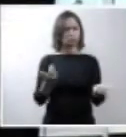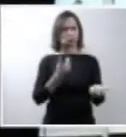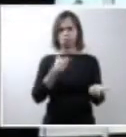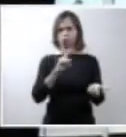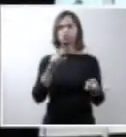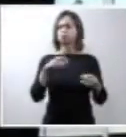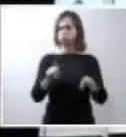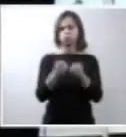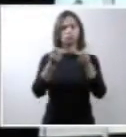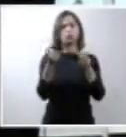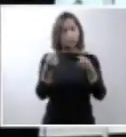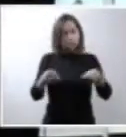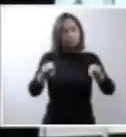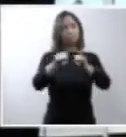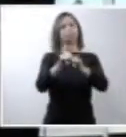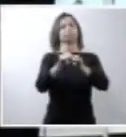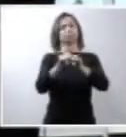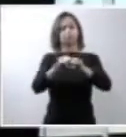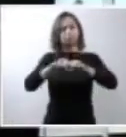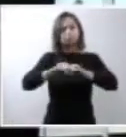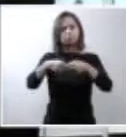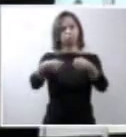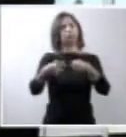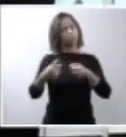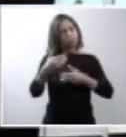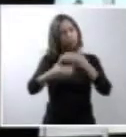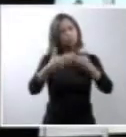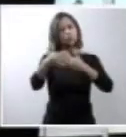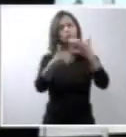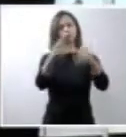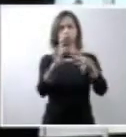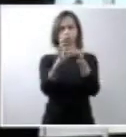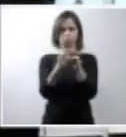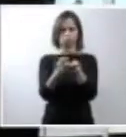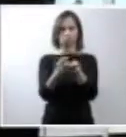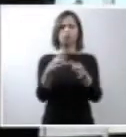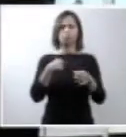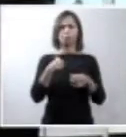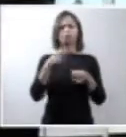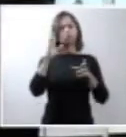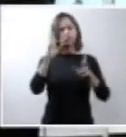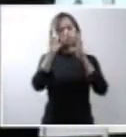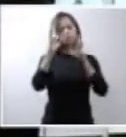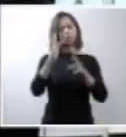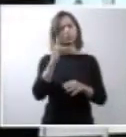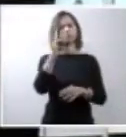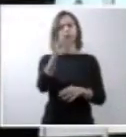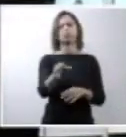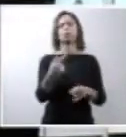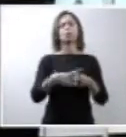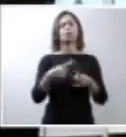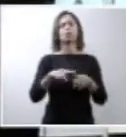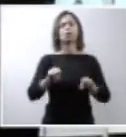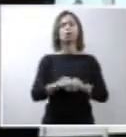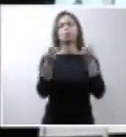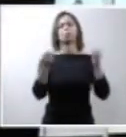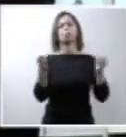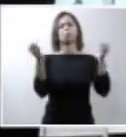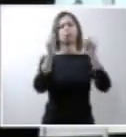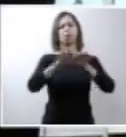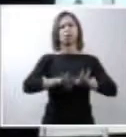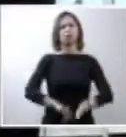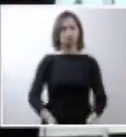que lembrássemos de viver num mundo que ainda resta esperança sem desconstruir e